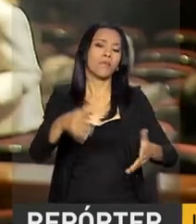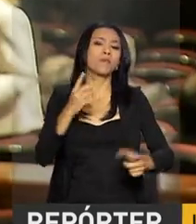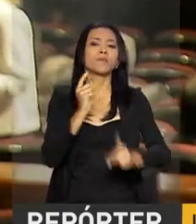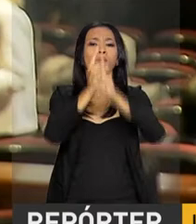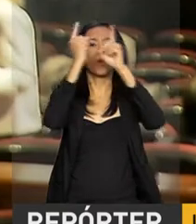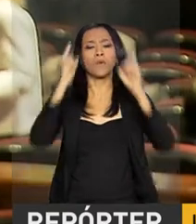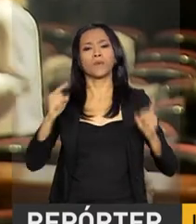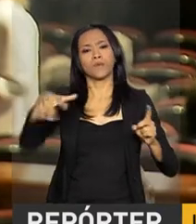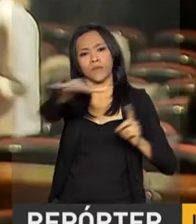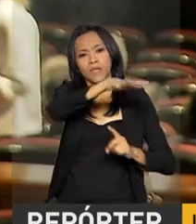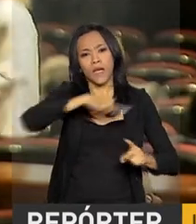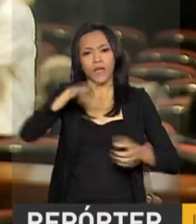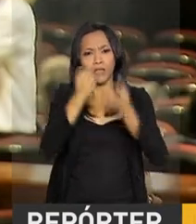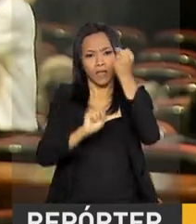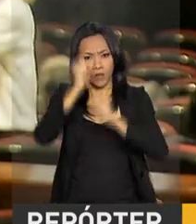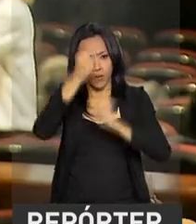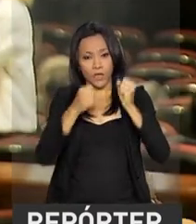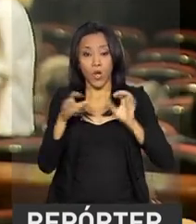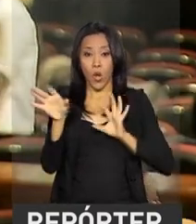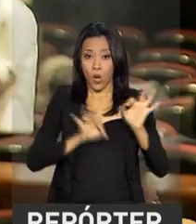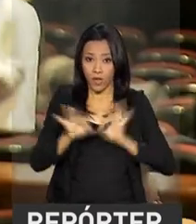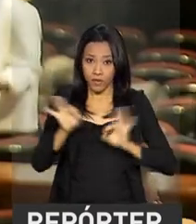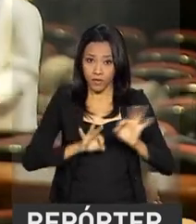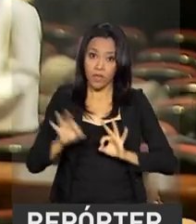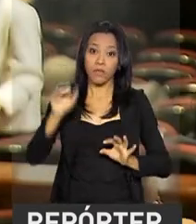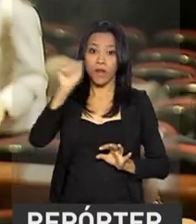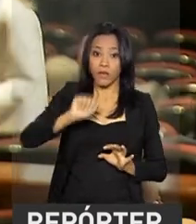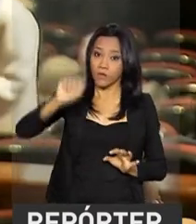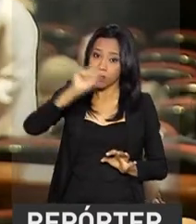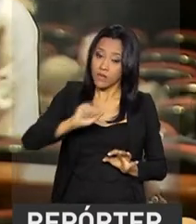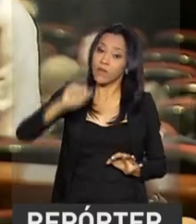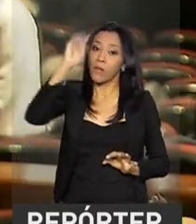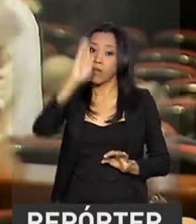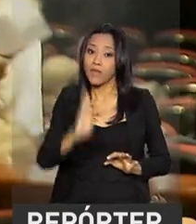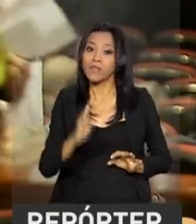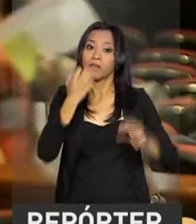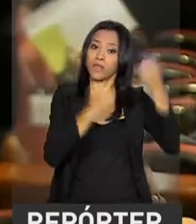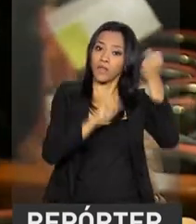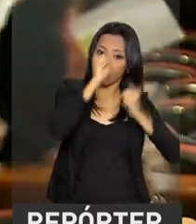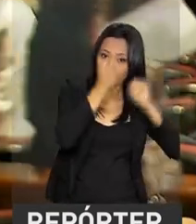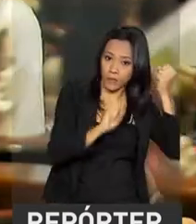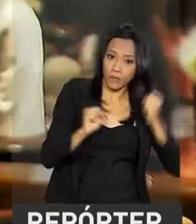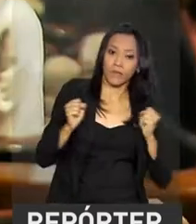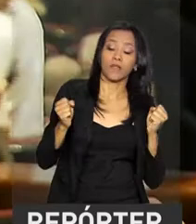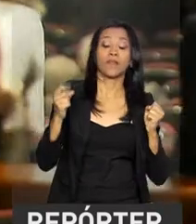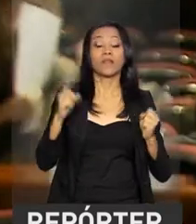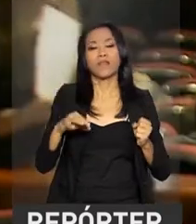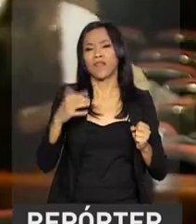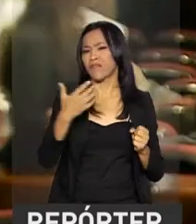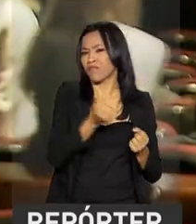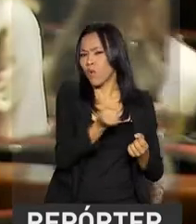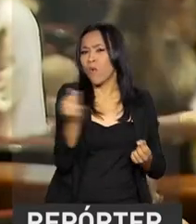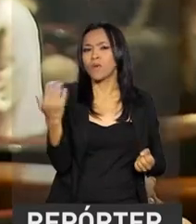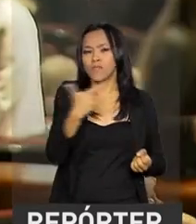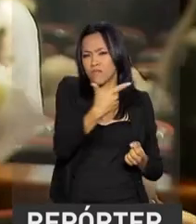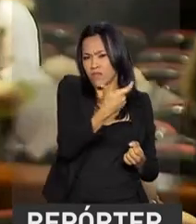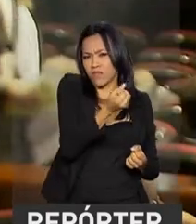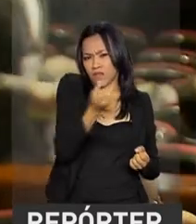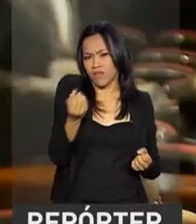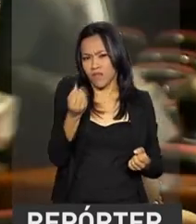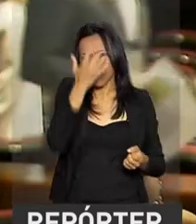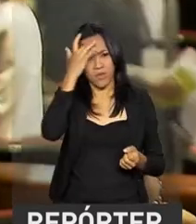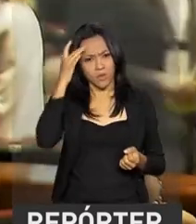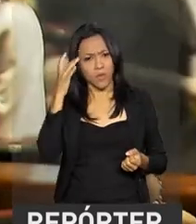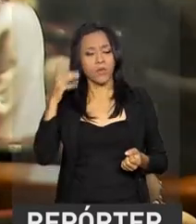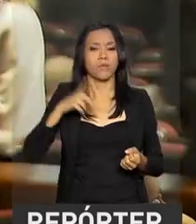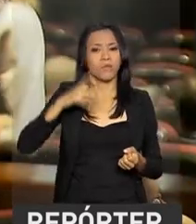Química, organizado pela Associação Brasileira da Indústria Química. O evento vai reunir cerca de 600 participantes, entre executivos